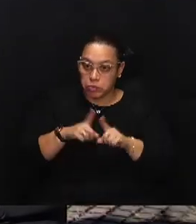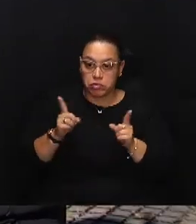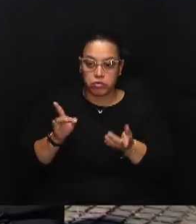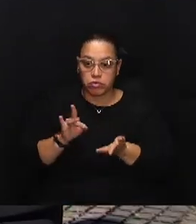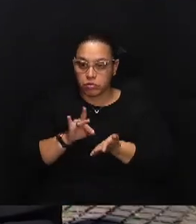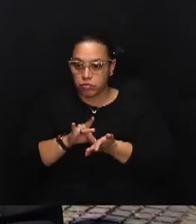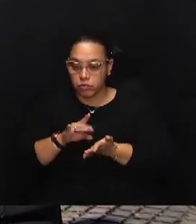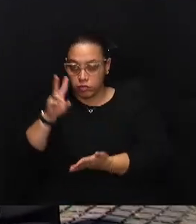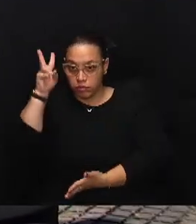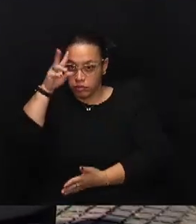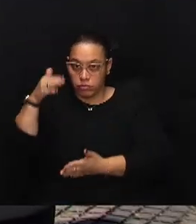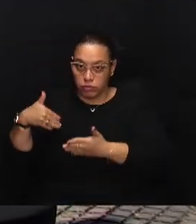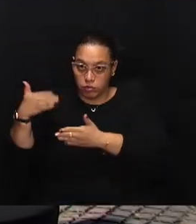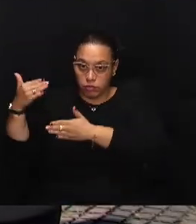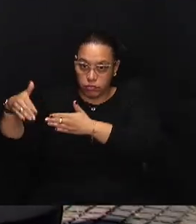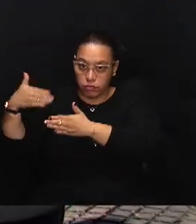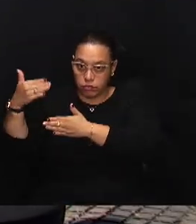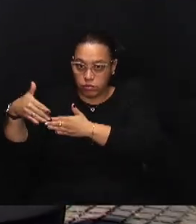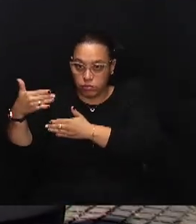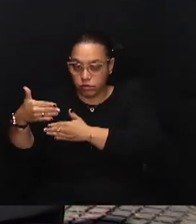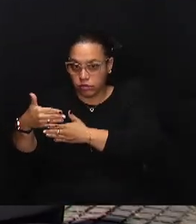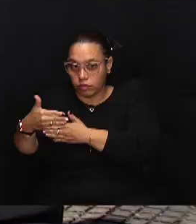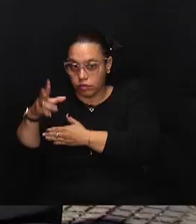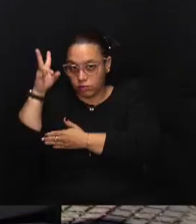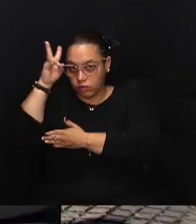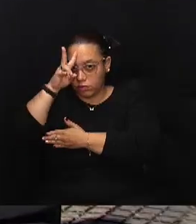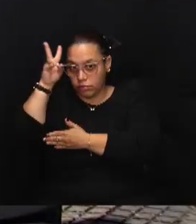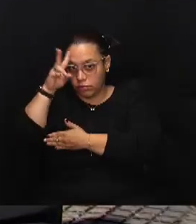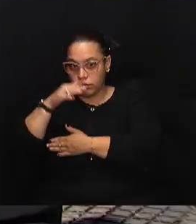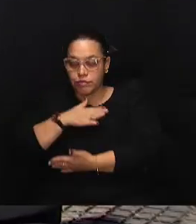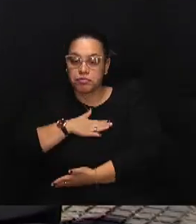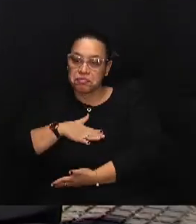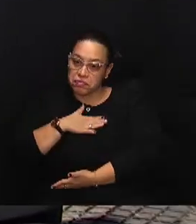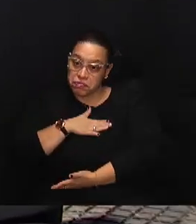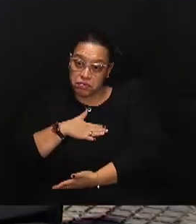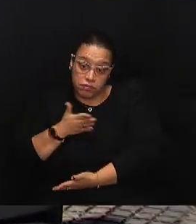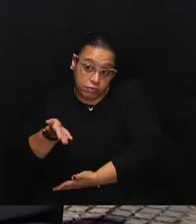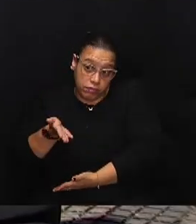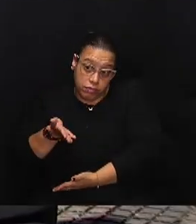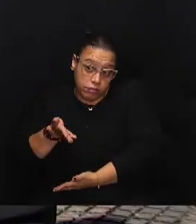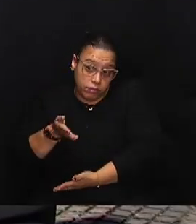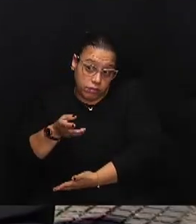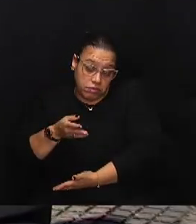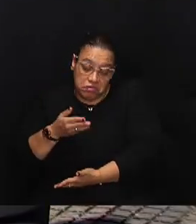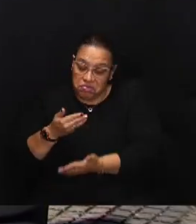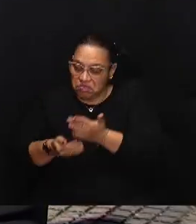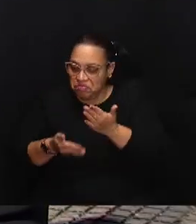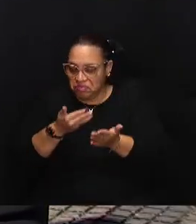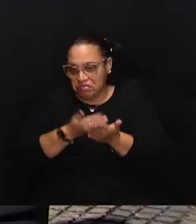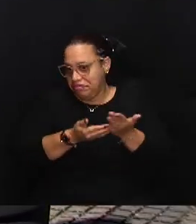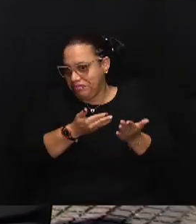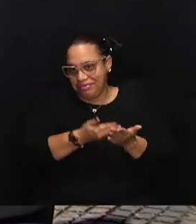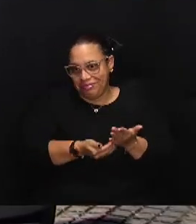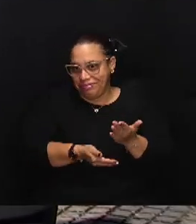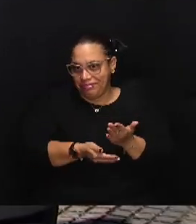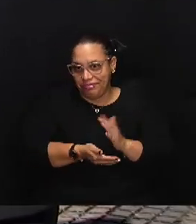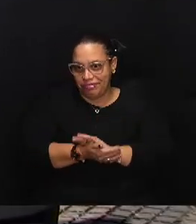interessante é que essa história traz a reboque a história regular da cidade. Então é muito gostoso isso, e a gente não perde o magnetismo